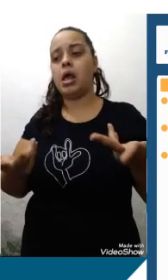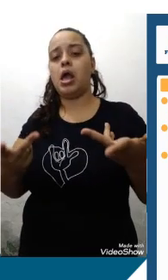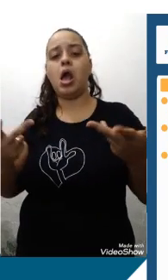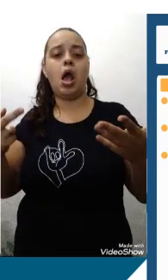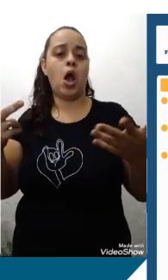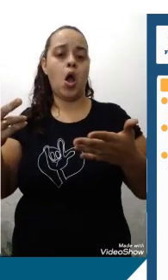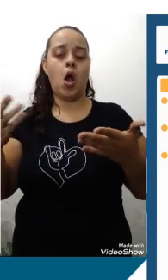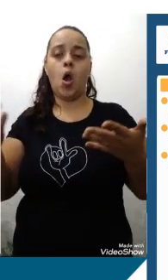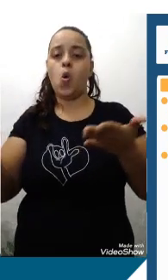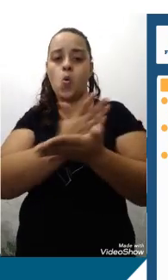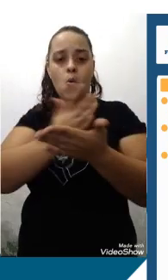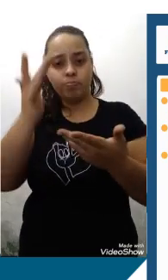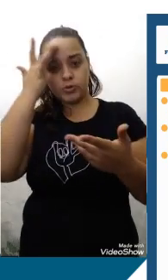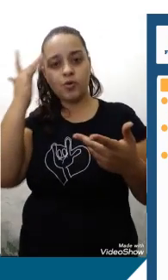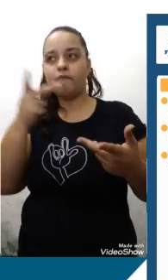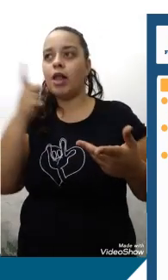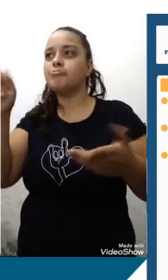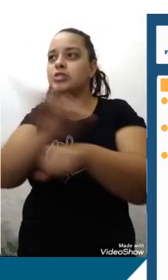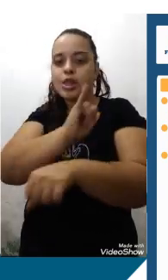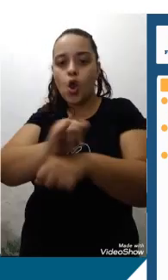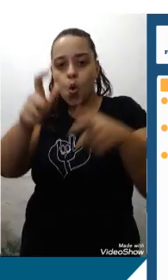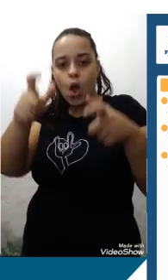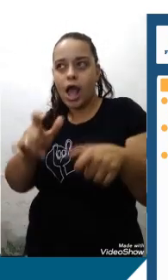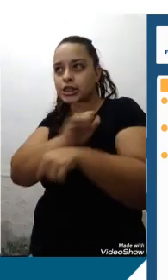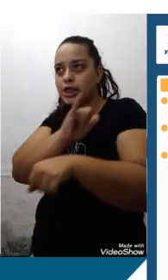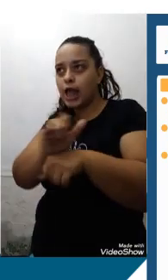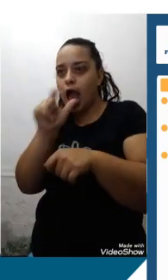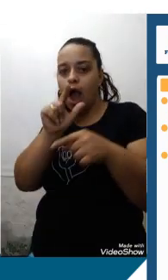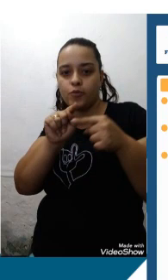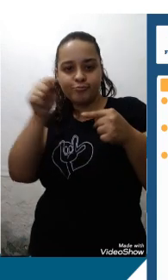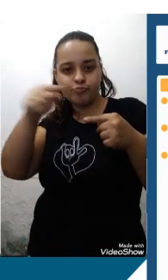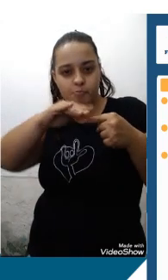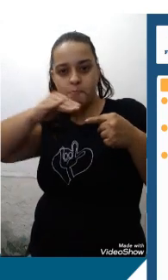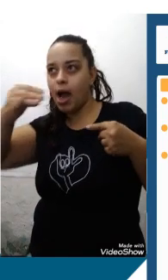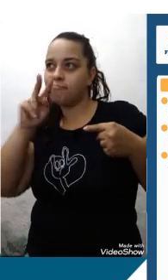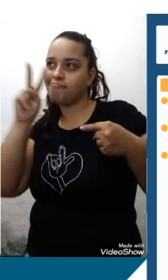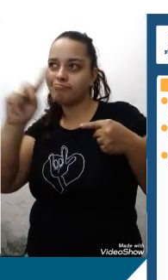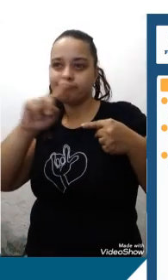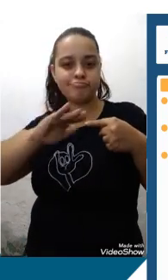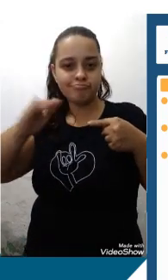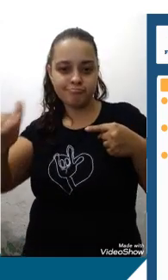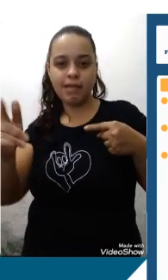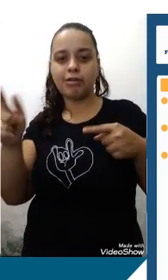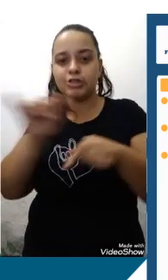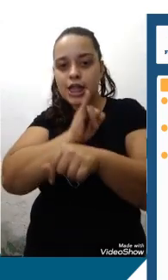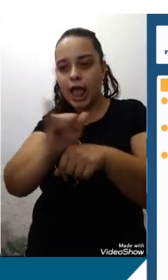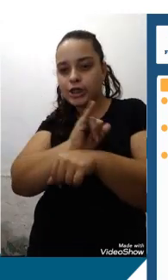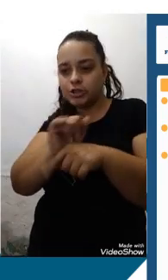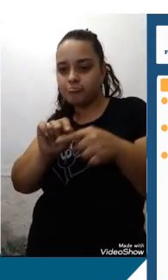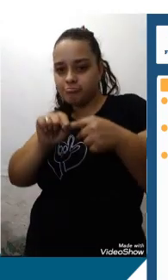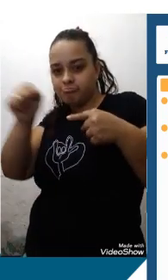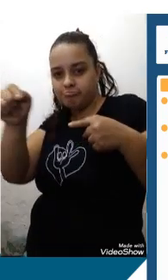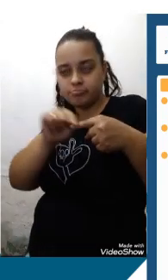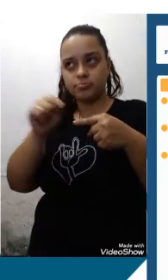sua posição estratégica entre o Mediterrâneo e o Atlântico. Mas o mais importante para a gente aqui é perceber que ao conquistar Ceuta, os portugueses não estavam fazendo nada de muito